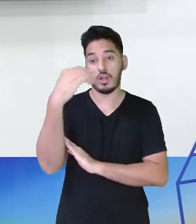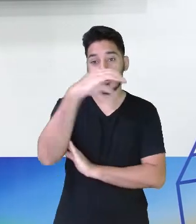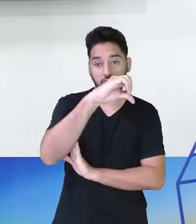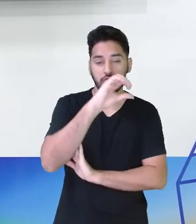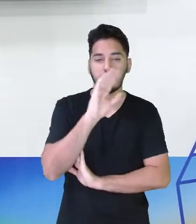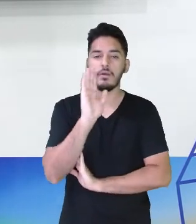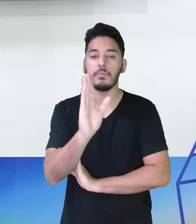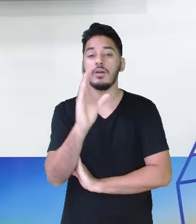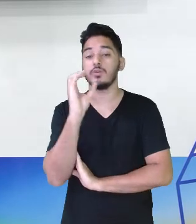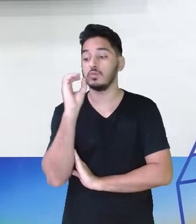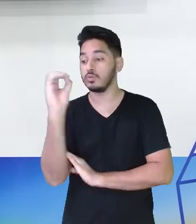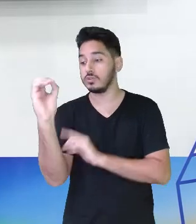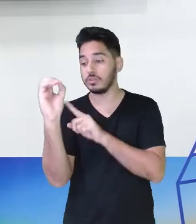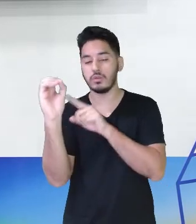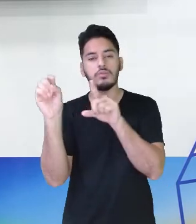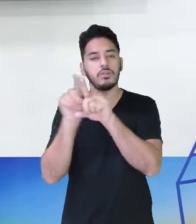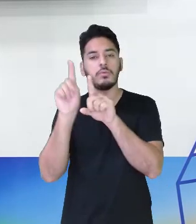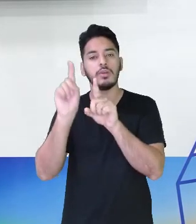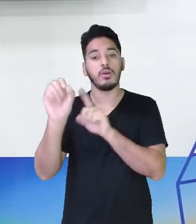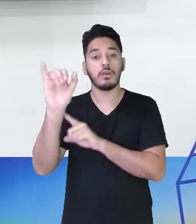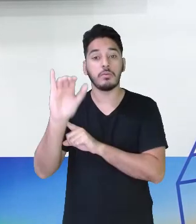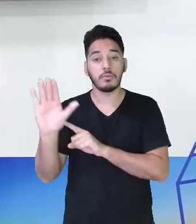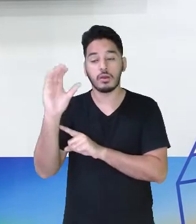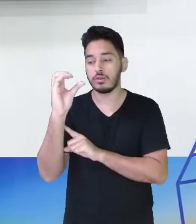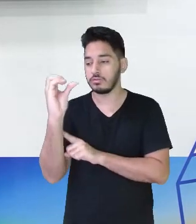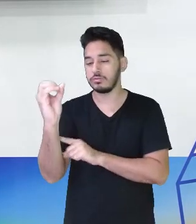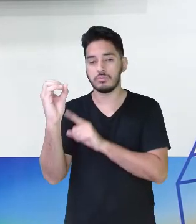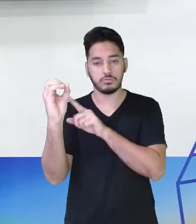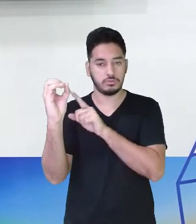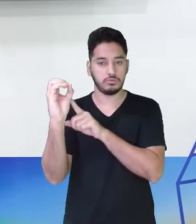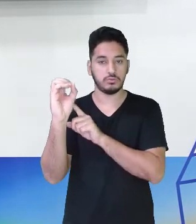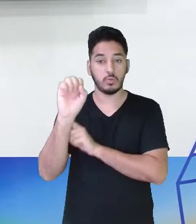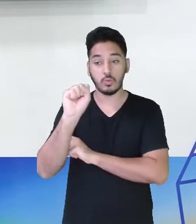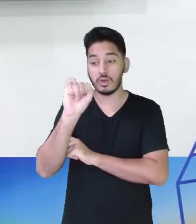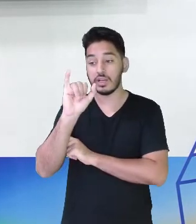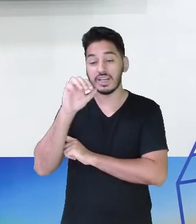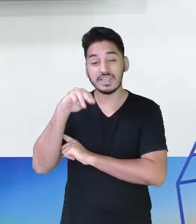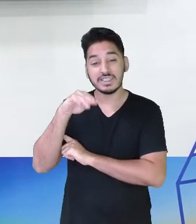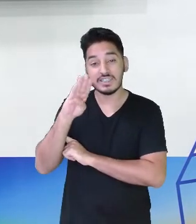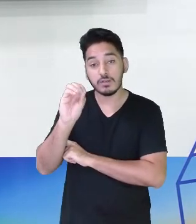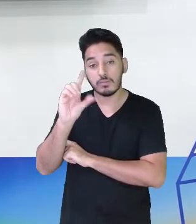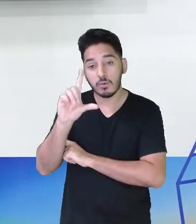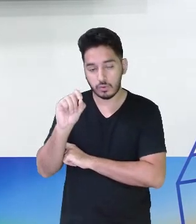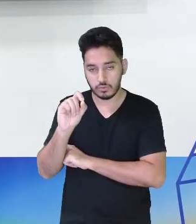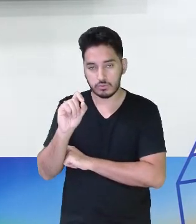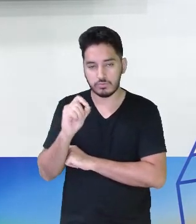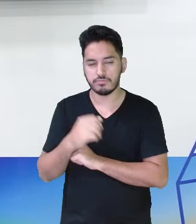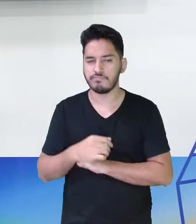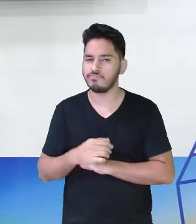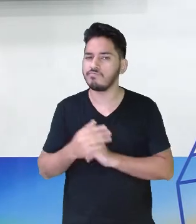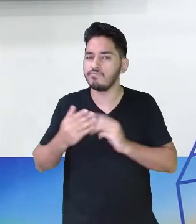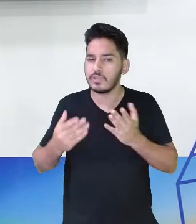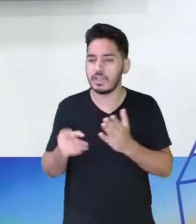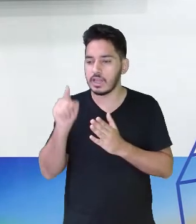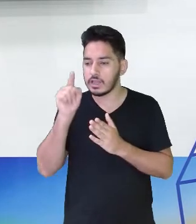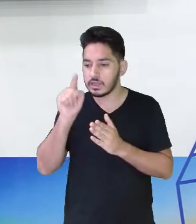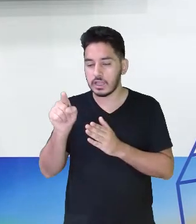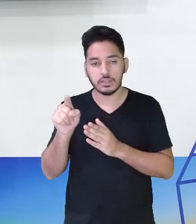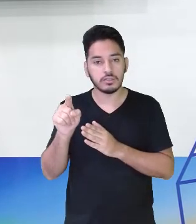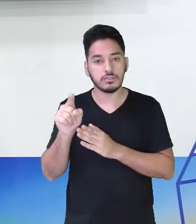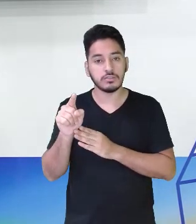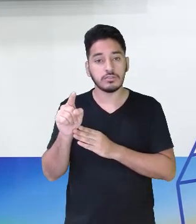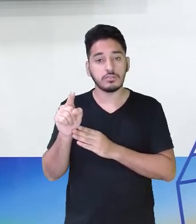que o 0 também é um símbolo, tá? E também pode ser considerado um algarismo. E é a partir